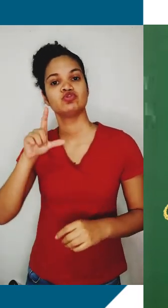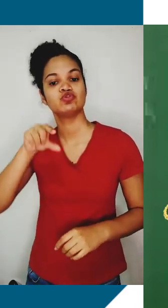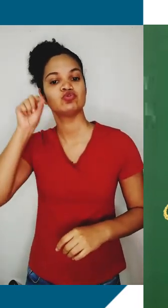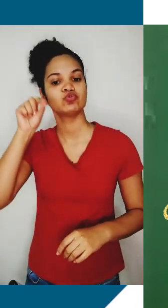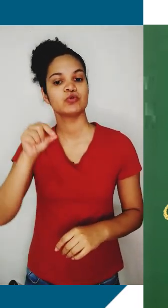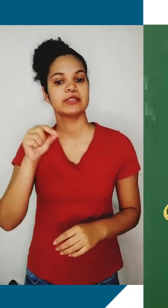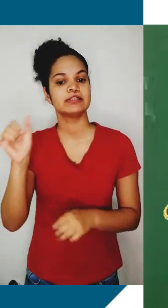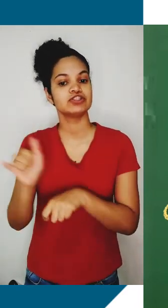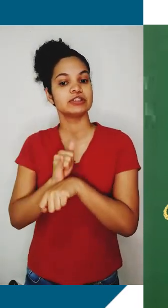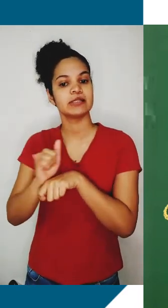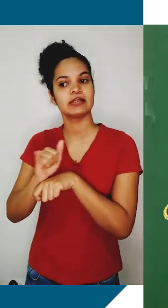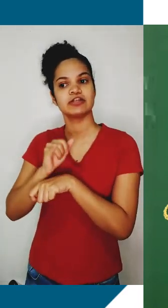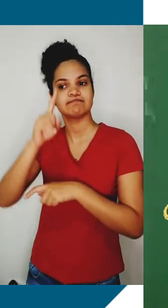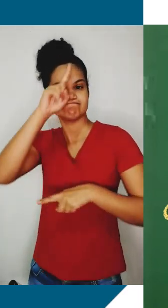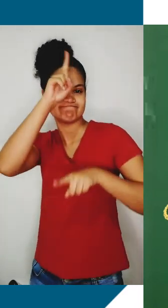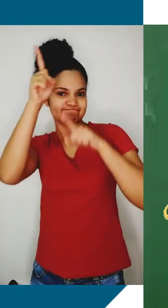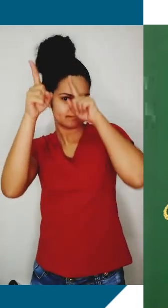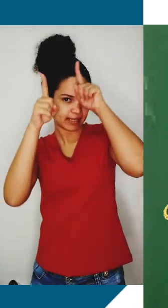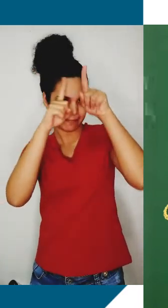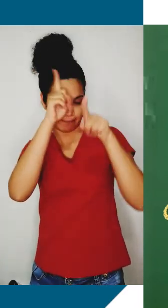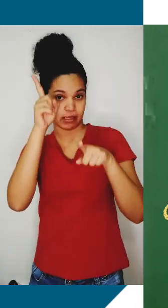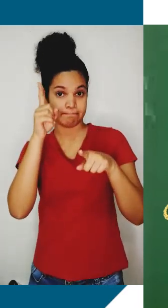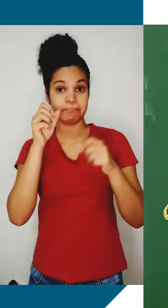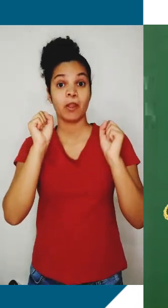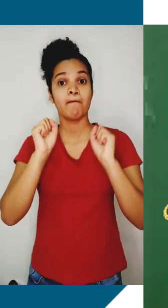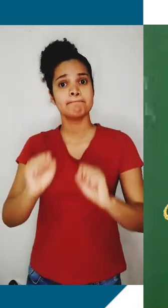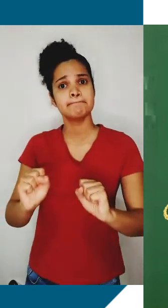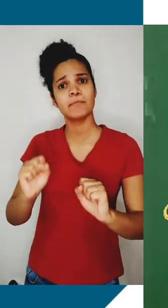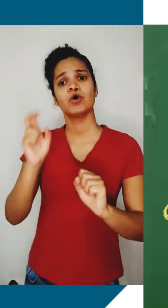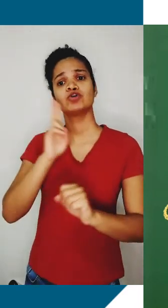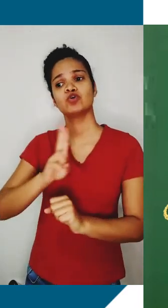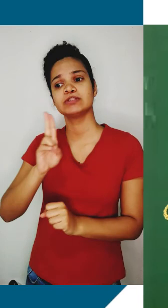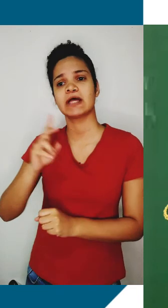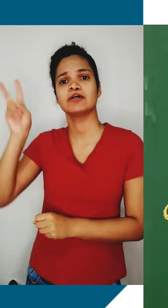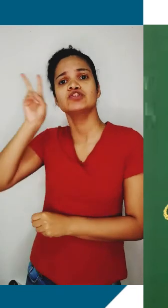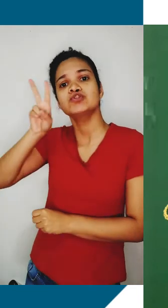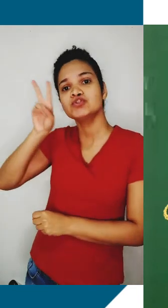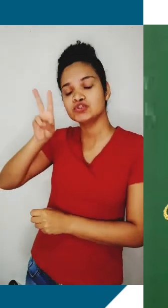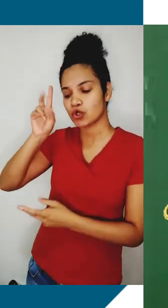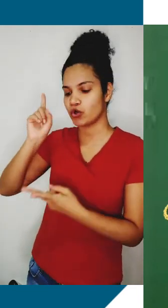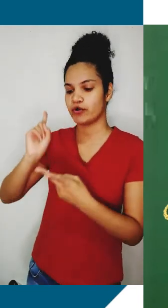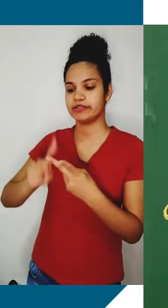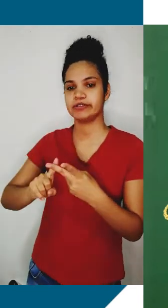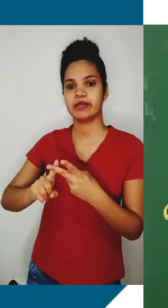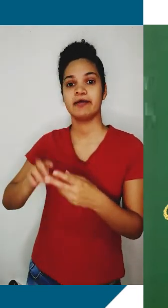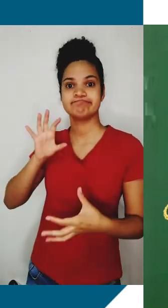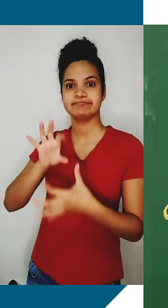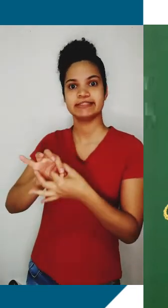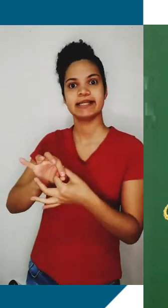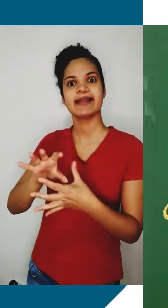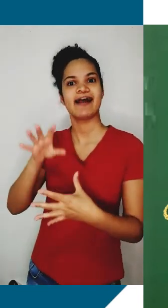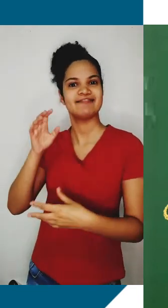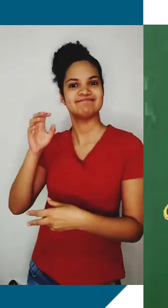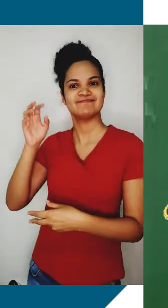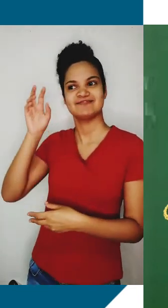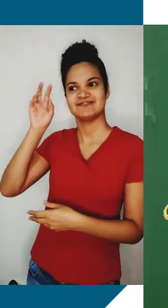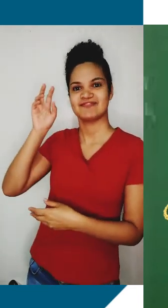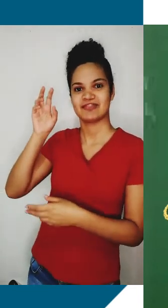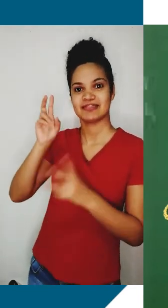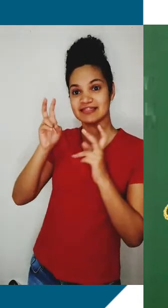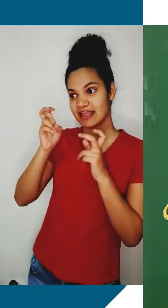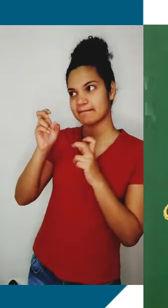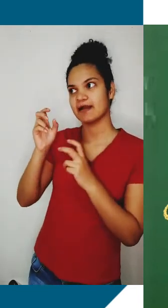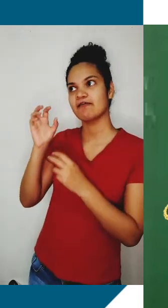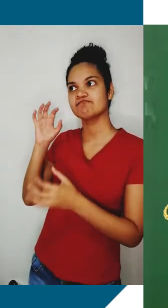em estratégias que sejam criativas. Você pode usar a estratégia histórica, relacionar o tema a um fato ou evento